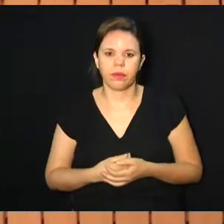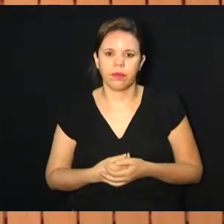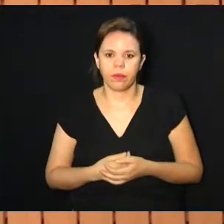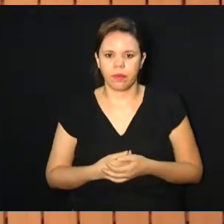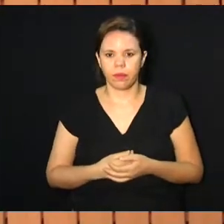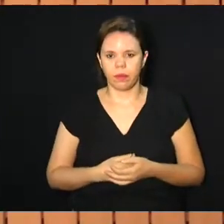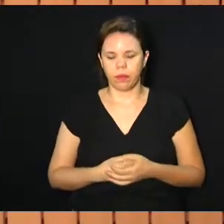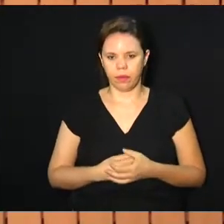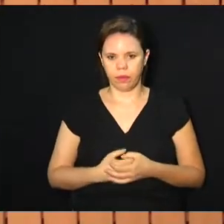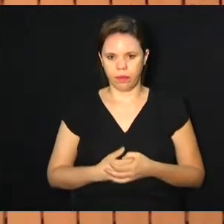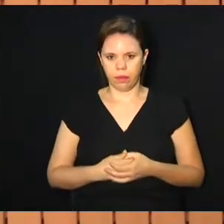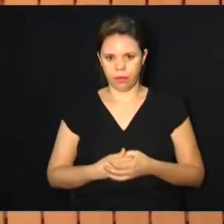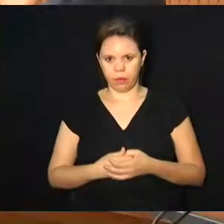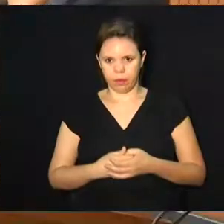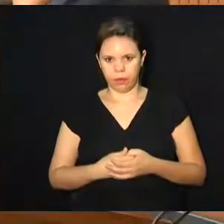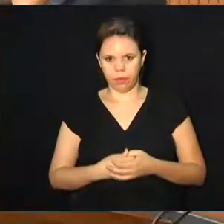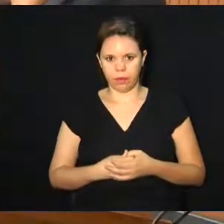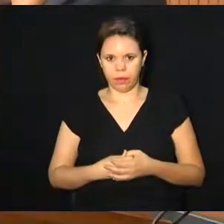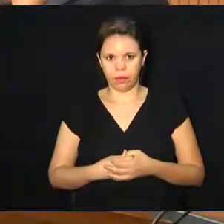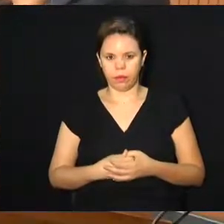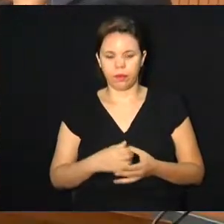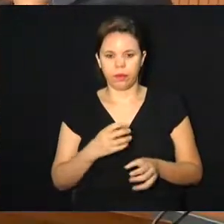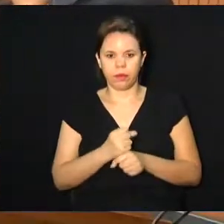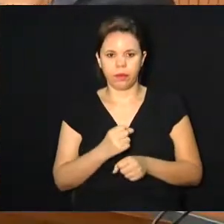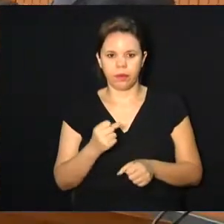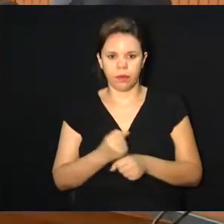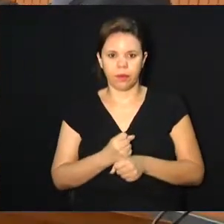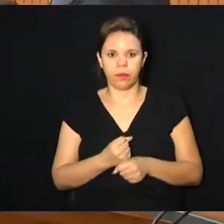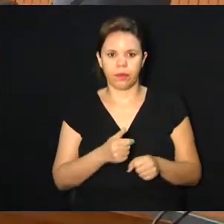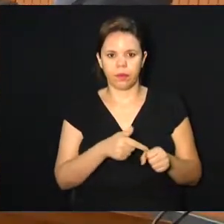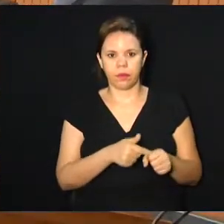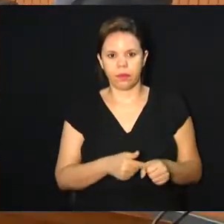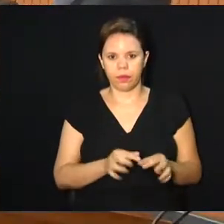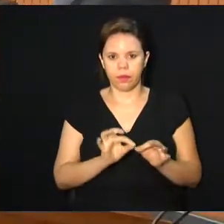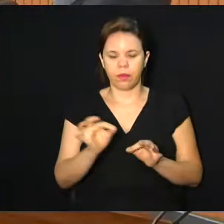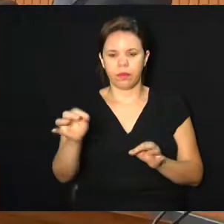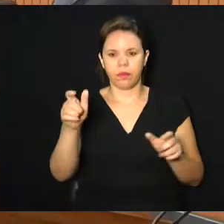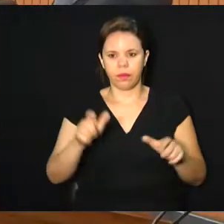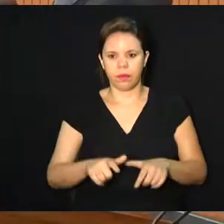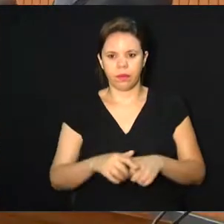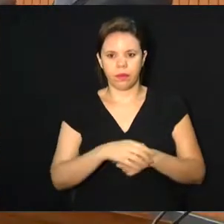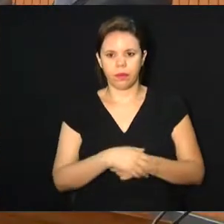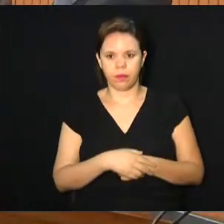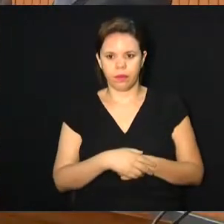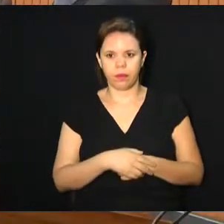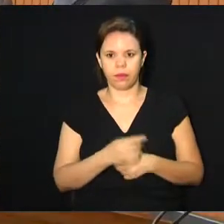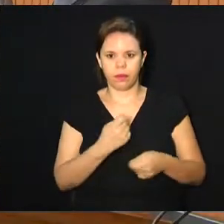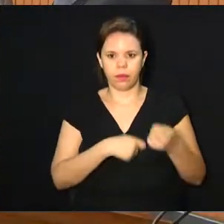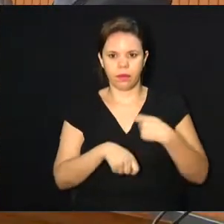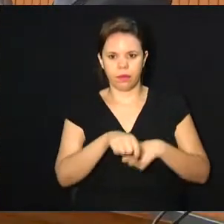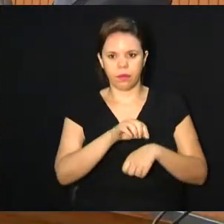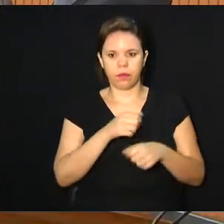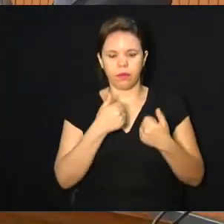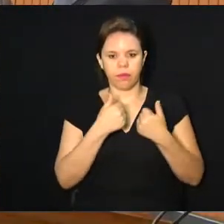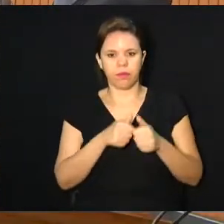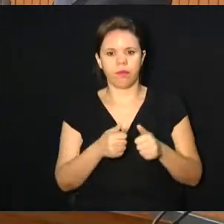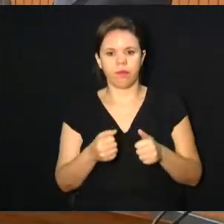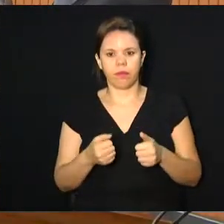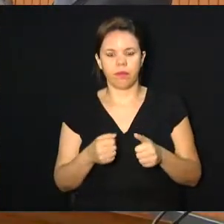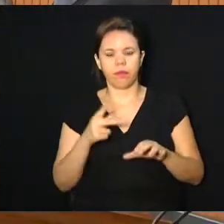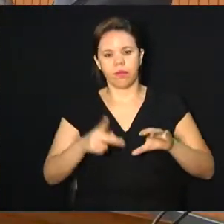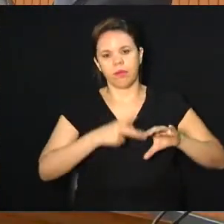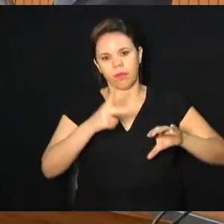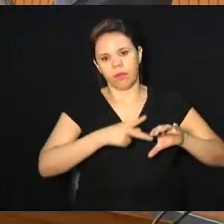Hã? Seria você calcular quanto que custa o diesel médio daquela linha, quanto que é a depreciação do ônibus, quanto que é o gasto de pneu.